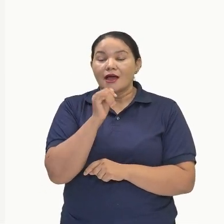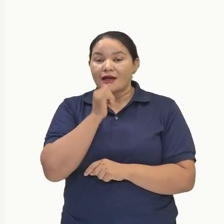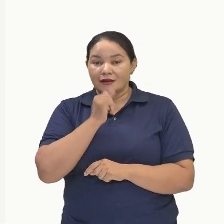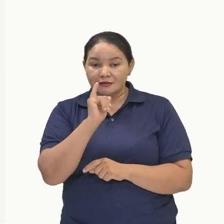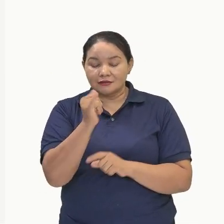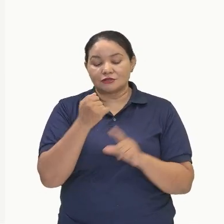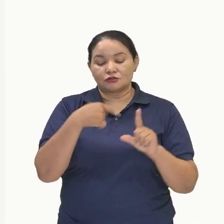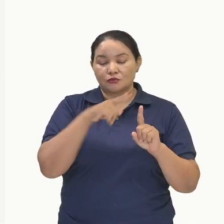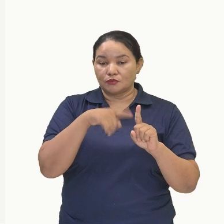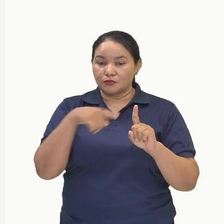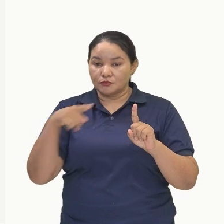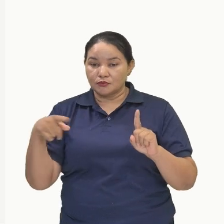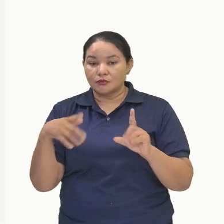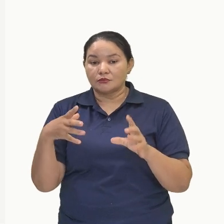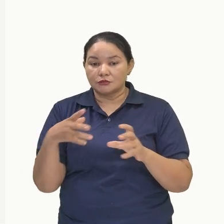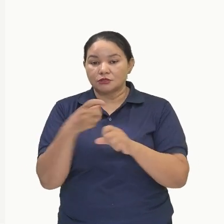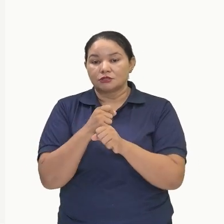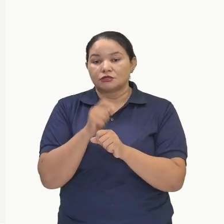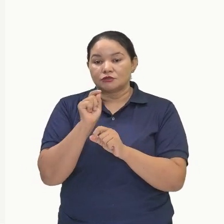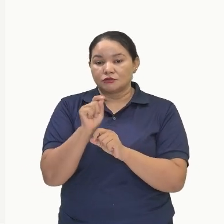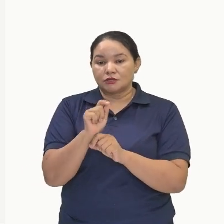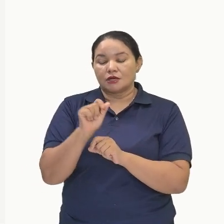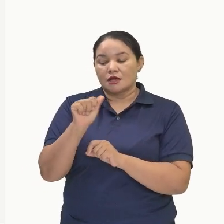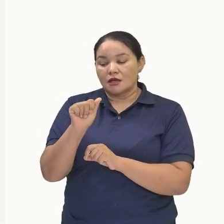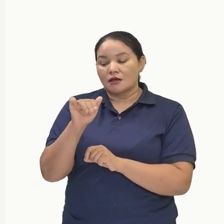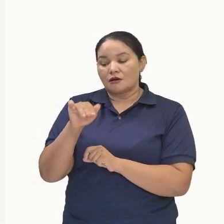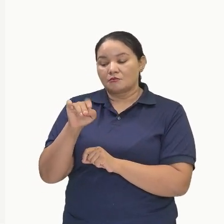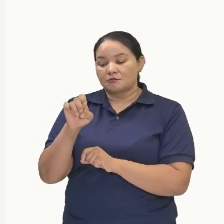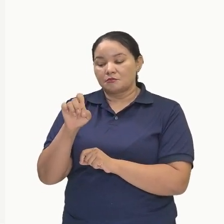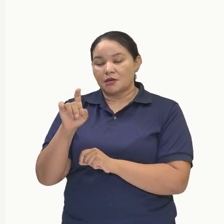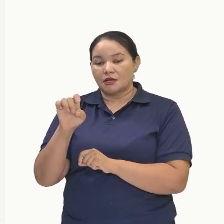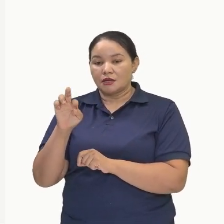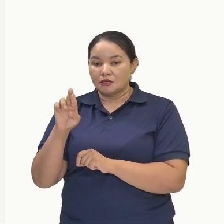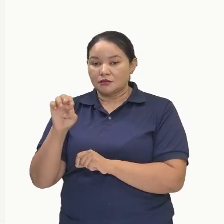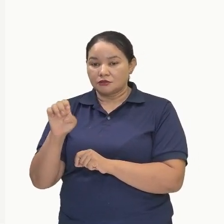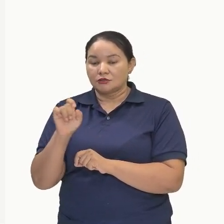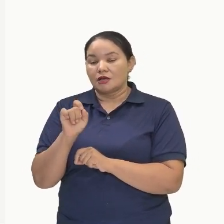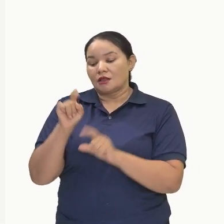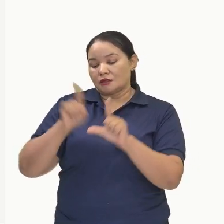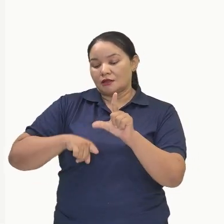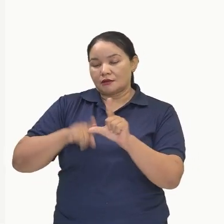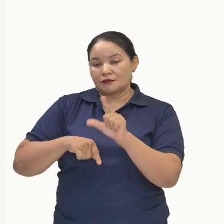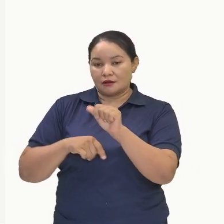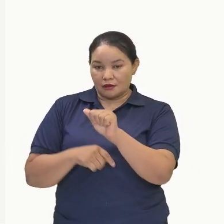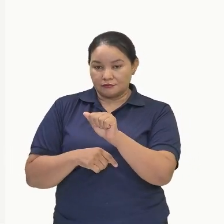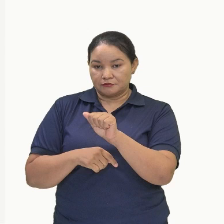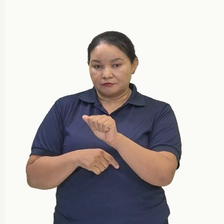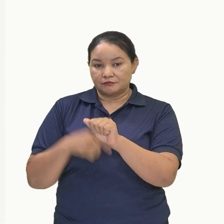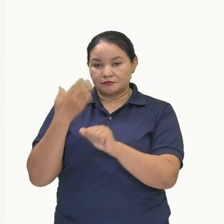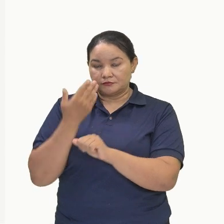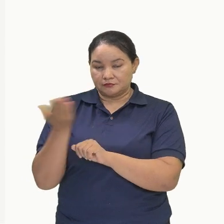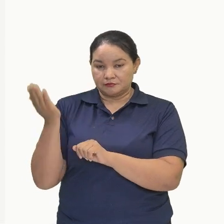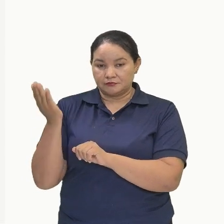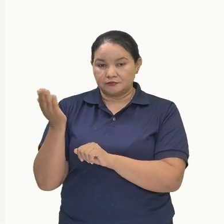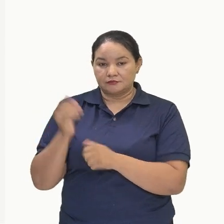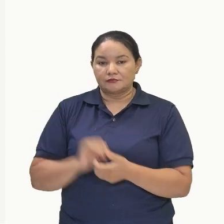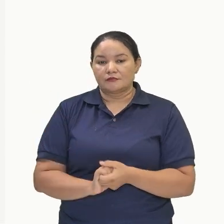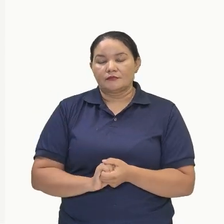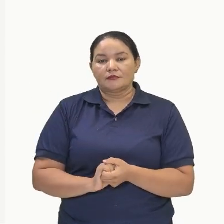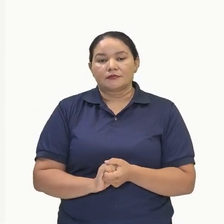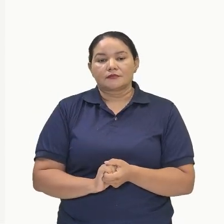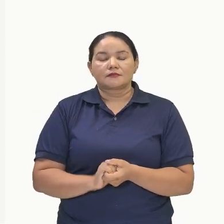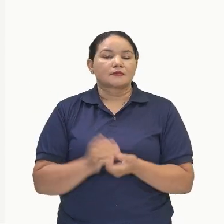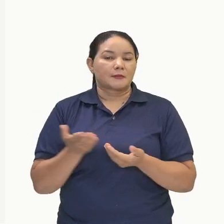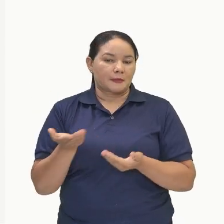letra I e medida em amperes no sistema internacional. Muito bem, pessoal, aí nós temos a equação do